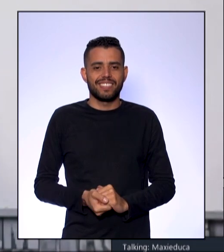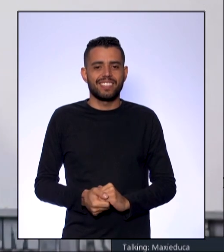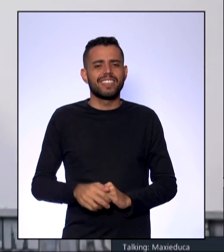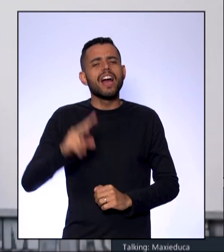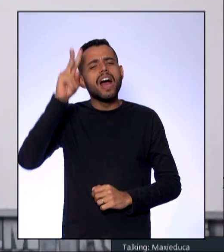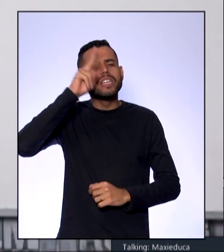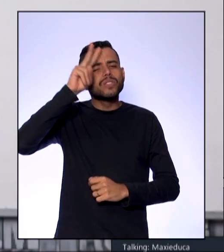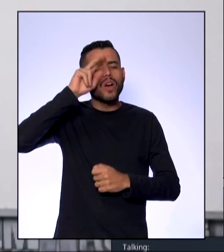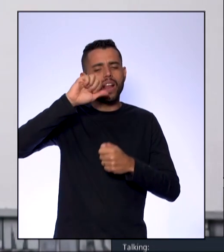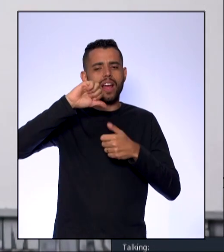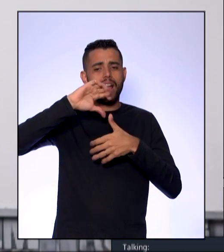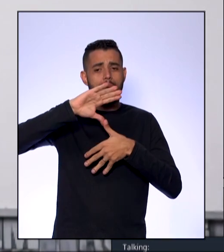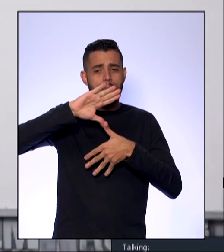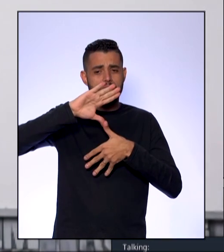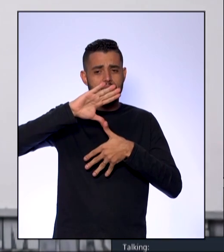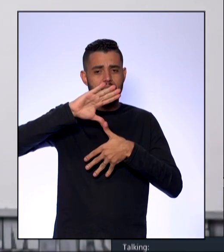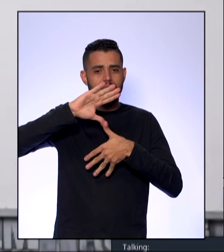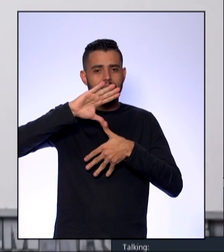Pré-história da América.